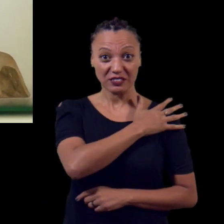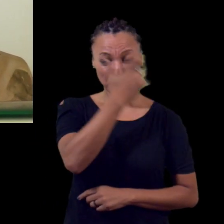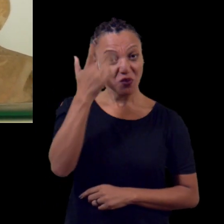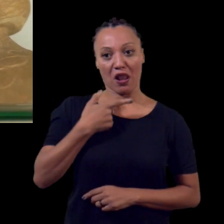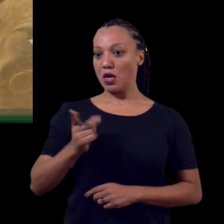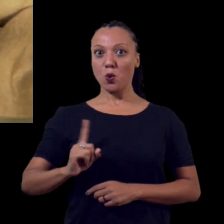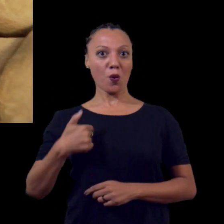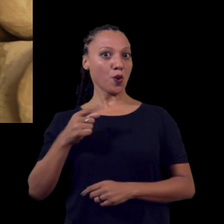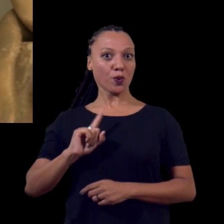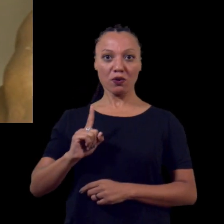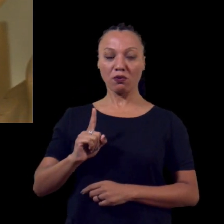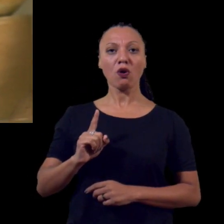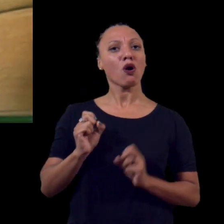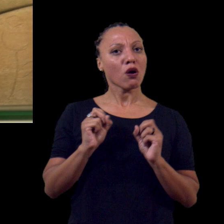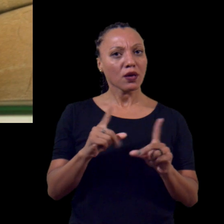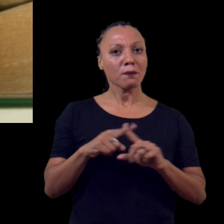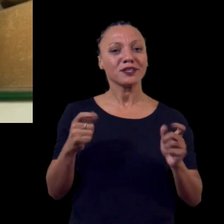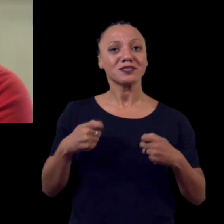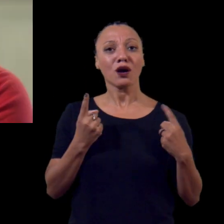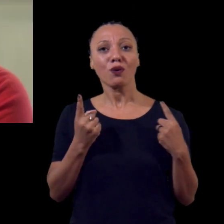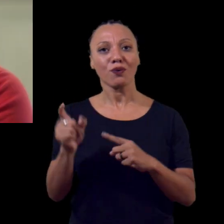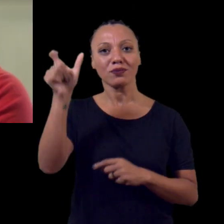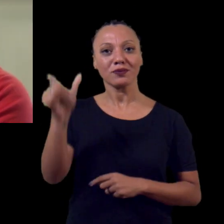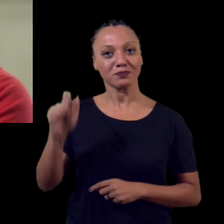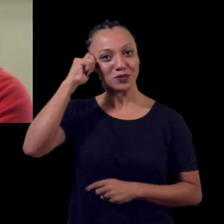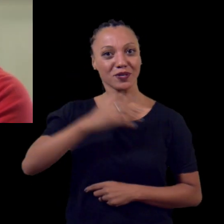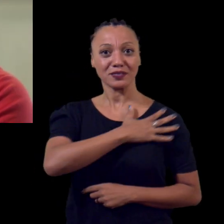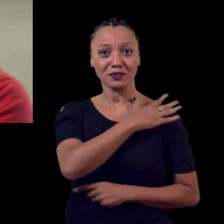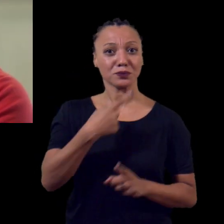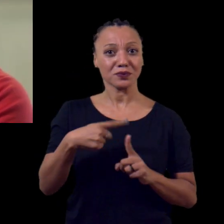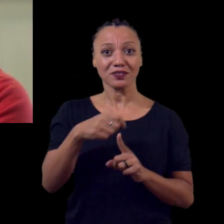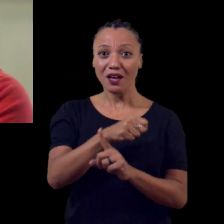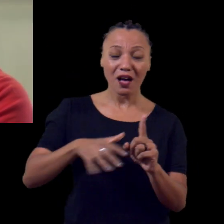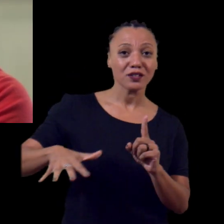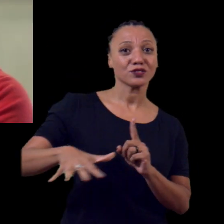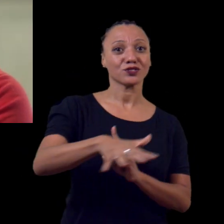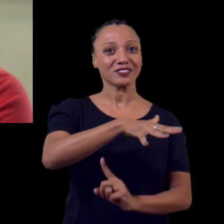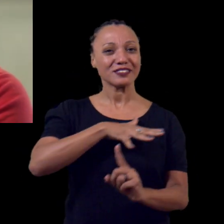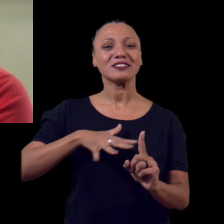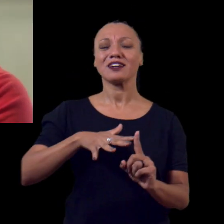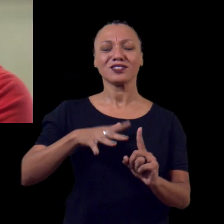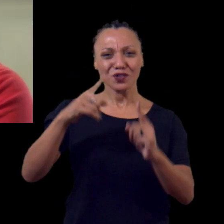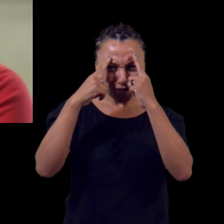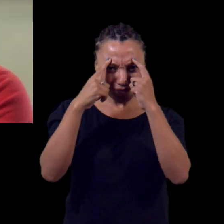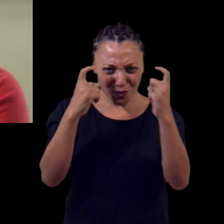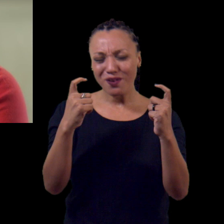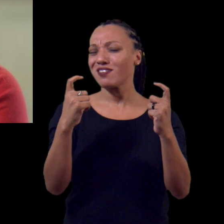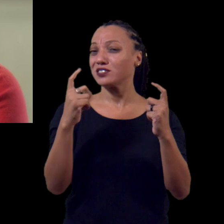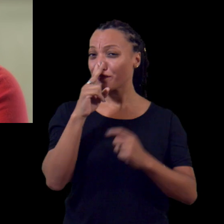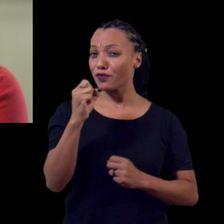ser antirracista. Numa sociedade que, né, com tanta violência contra a